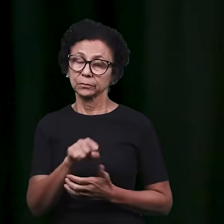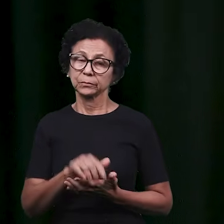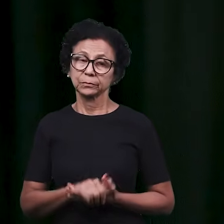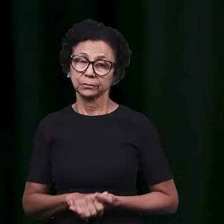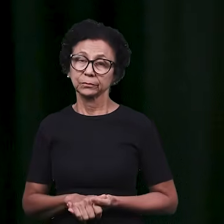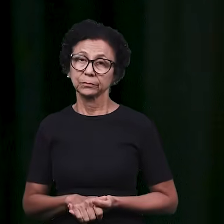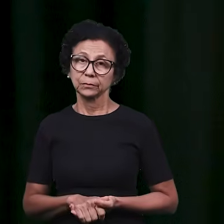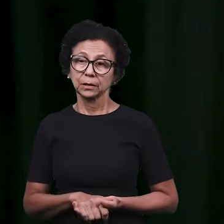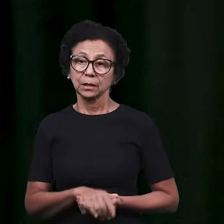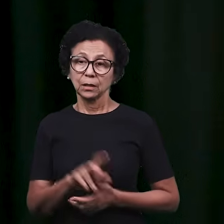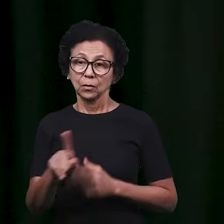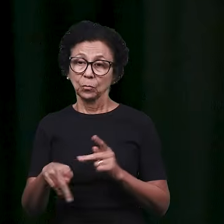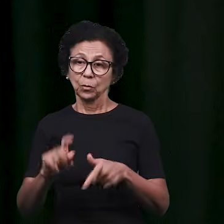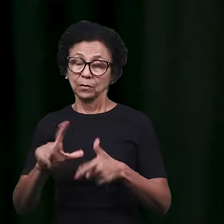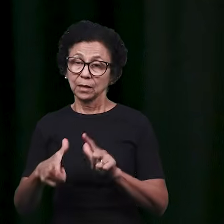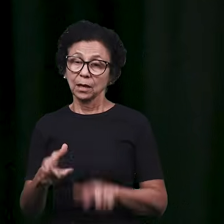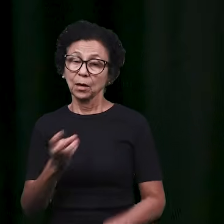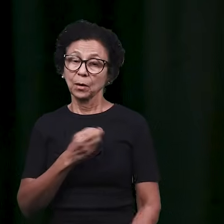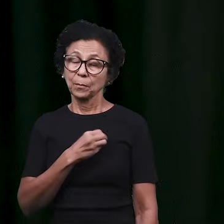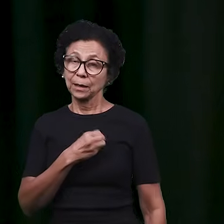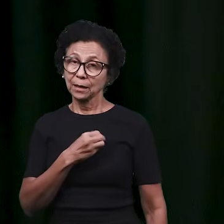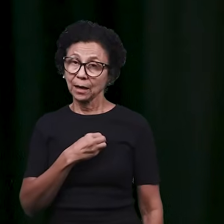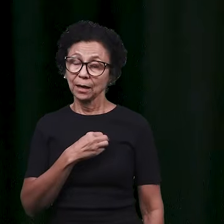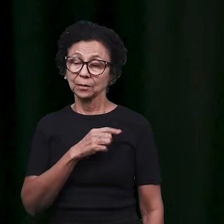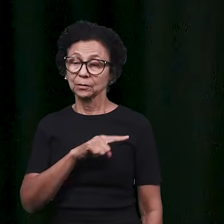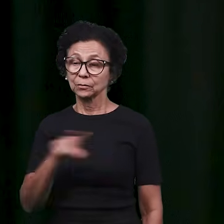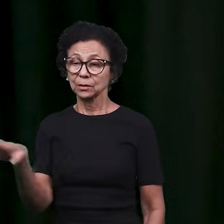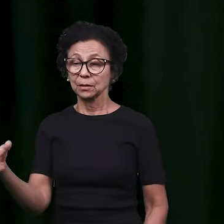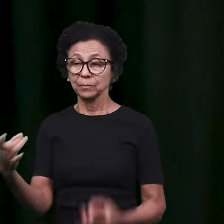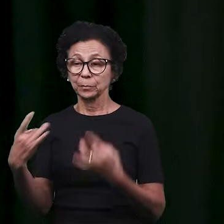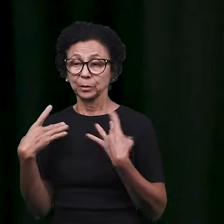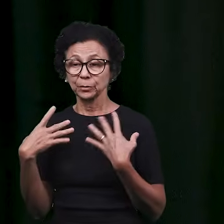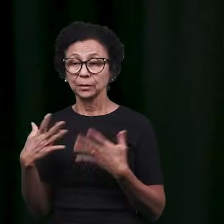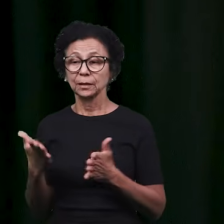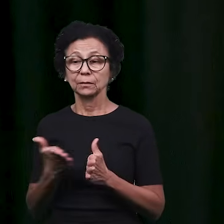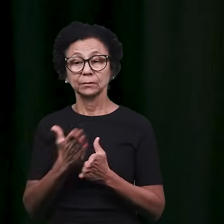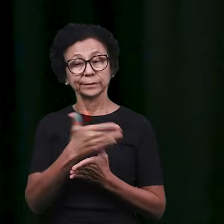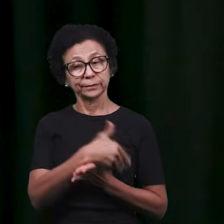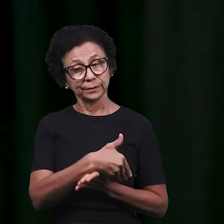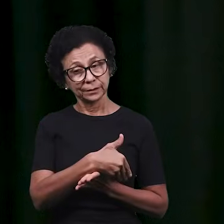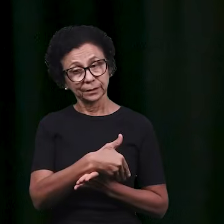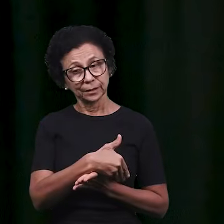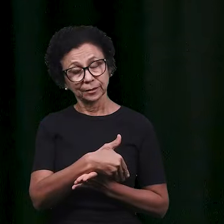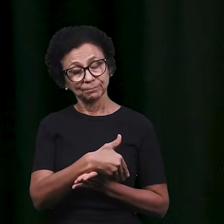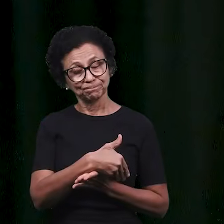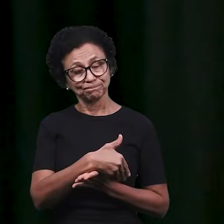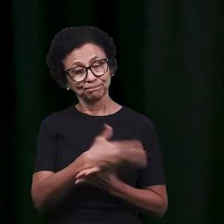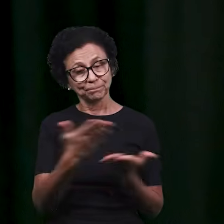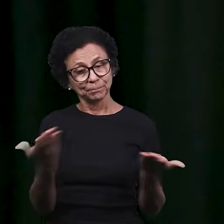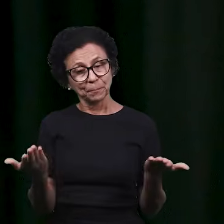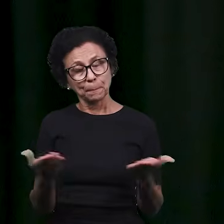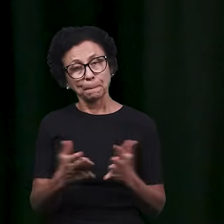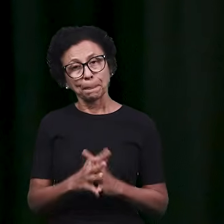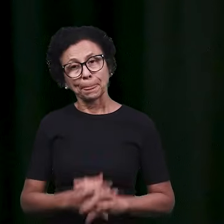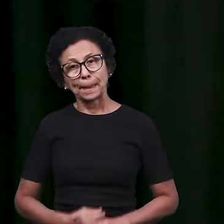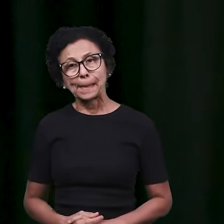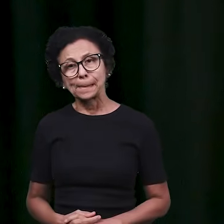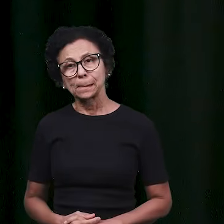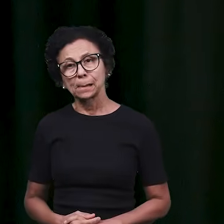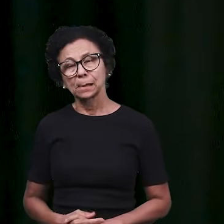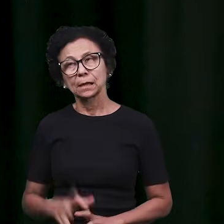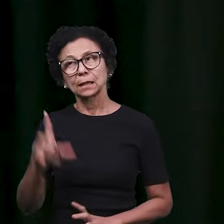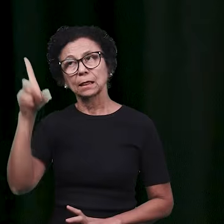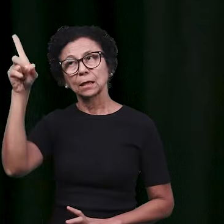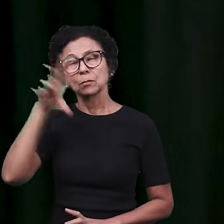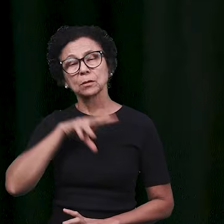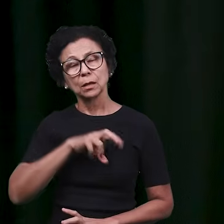pecado. Vocês vão me deixar. Vocês vão se desviar. Mas o amor de Deus, a